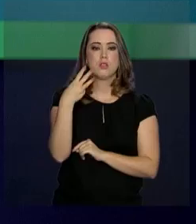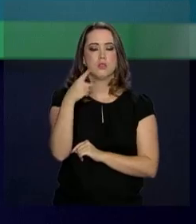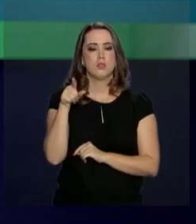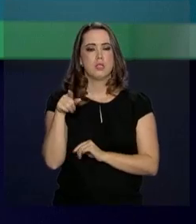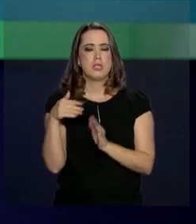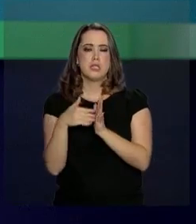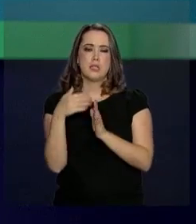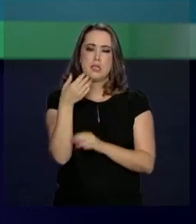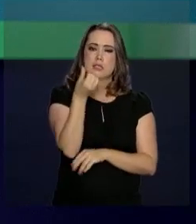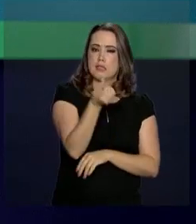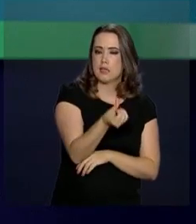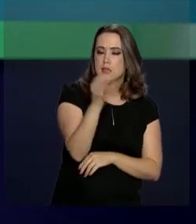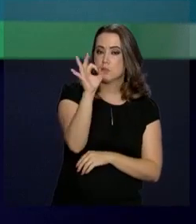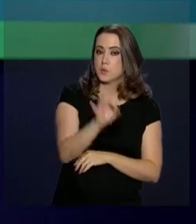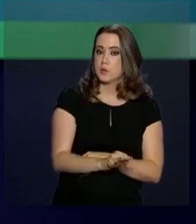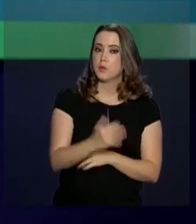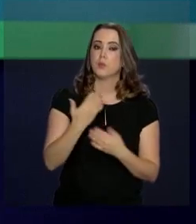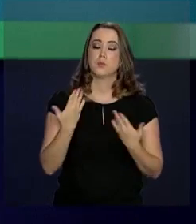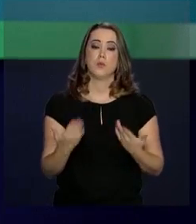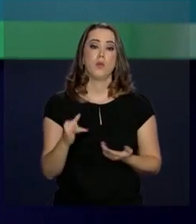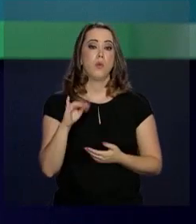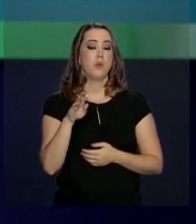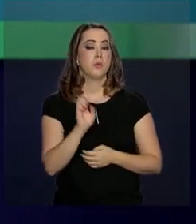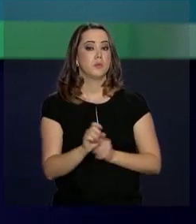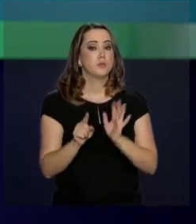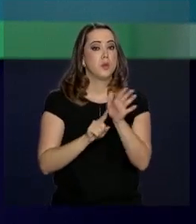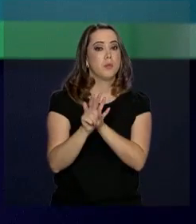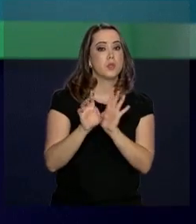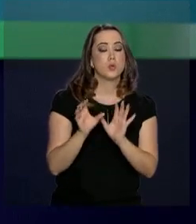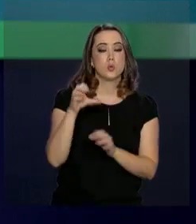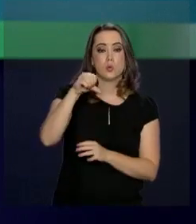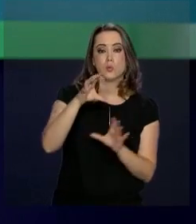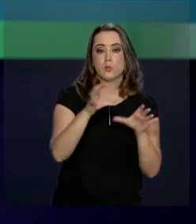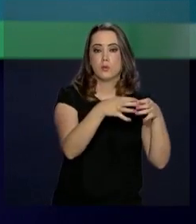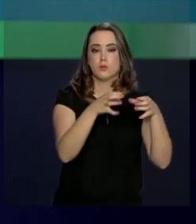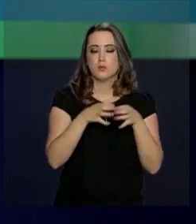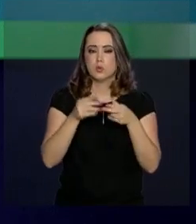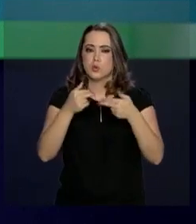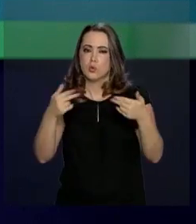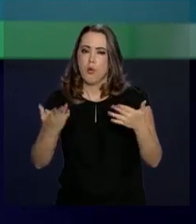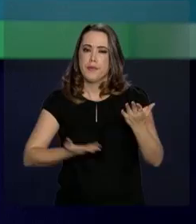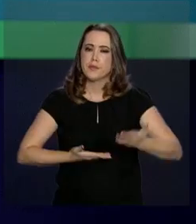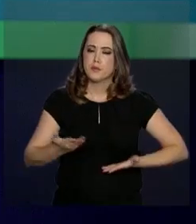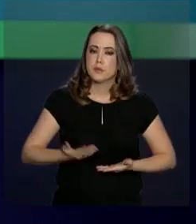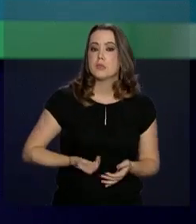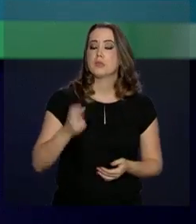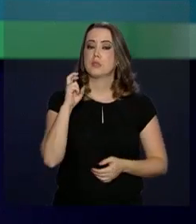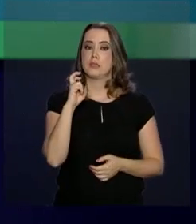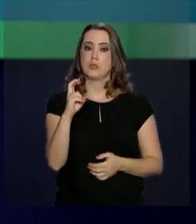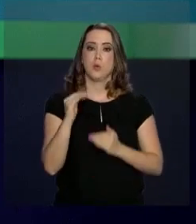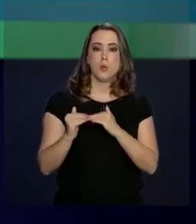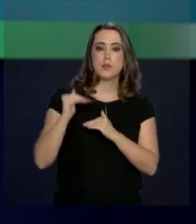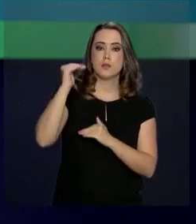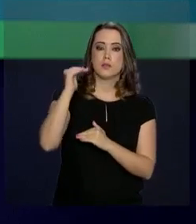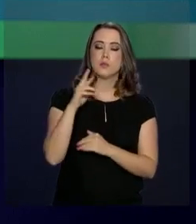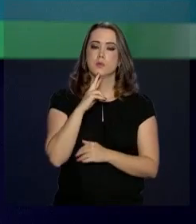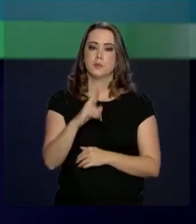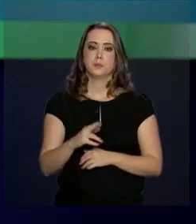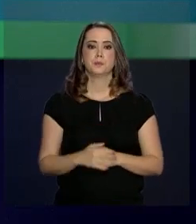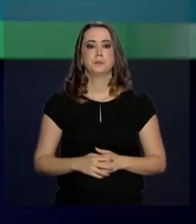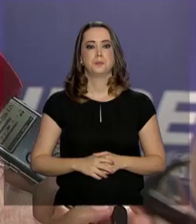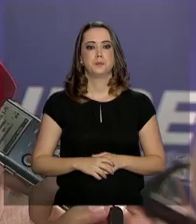3 a 6%. O IBGE pesquisou 9 grupos de produtos e serviços. 5 ficaram acima desse